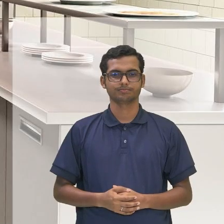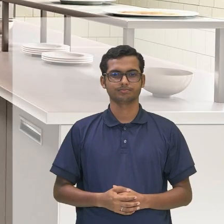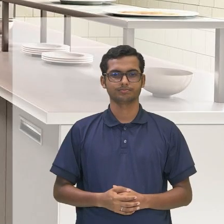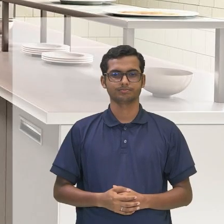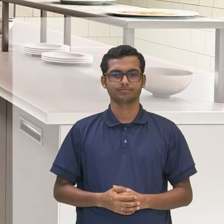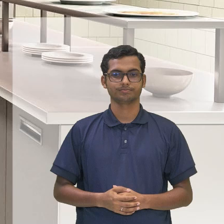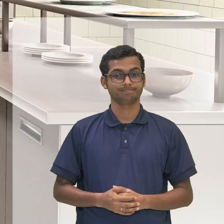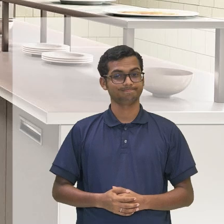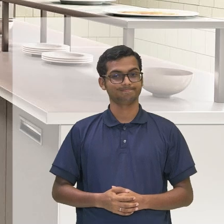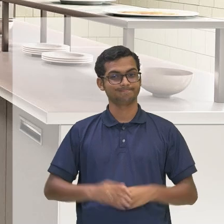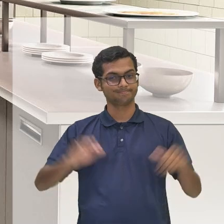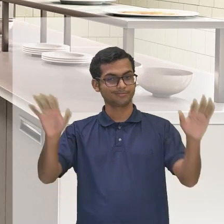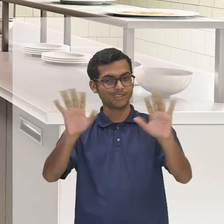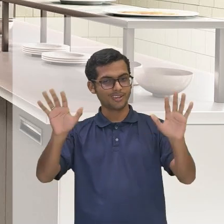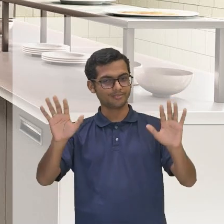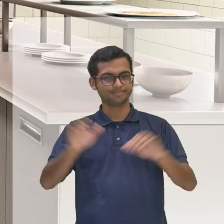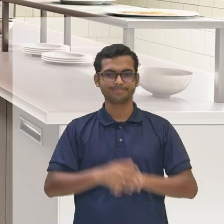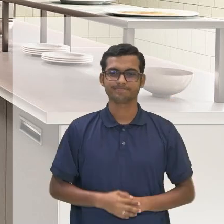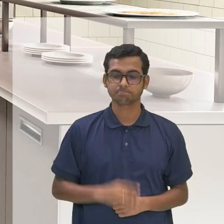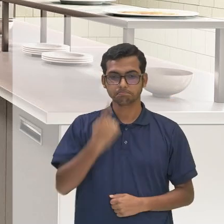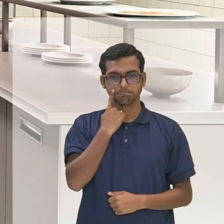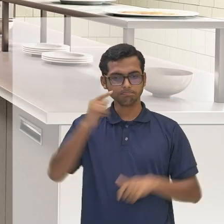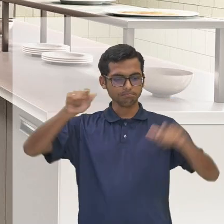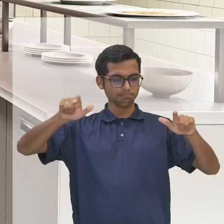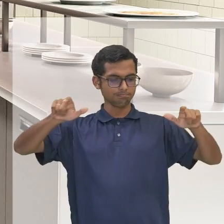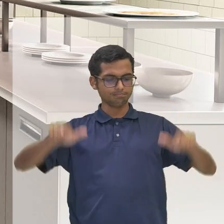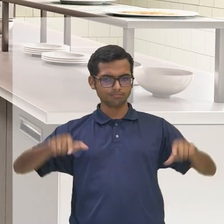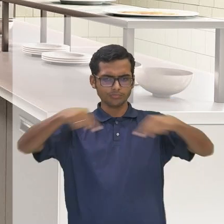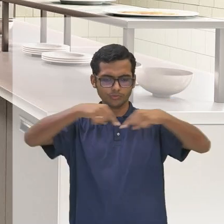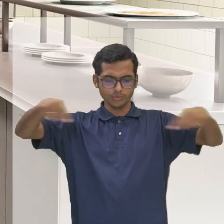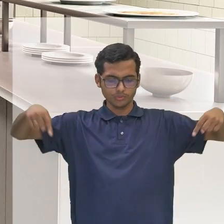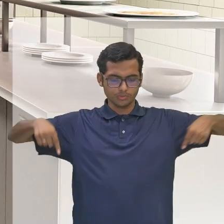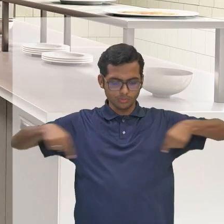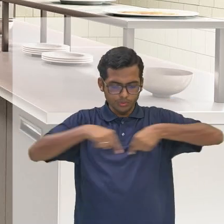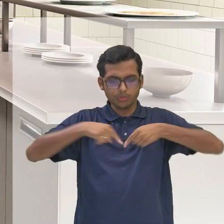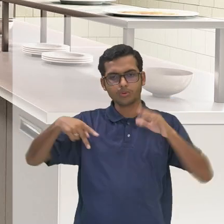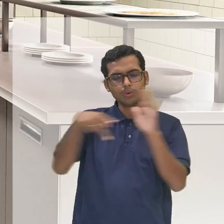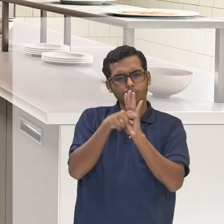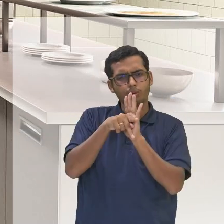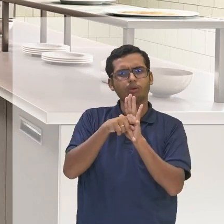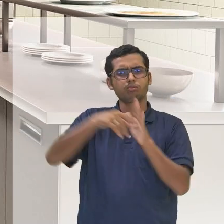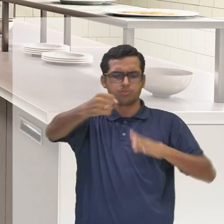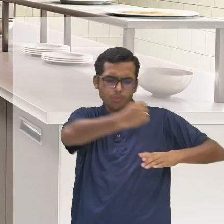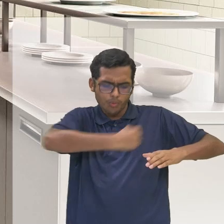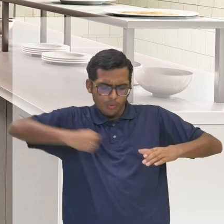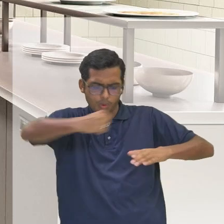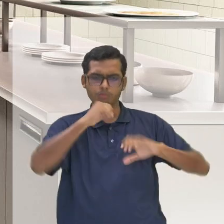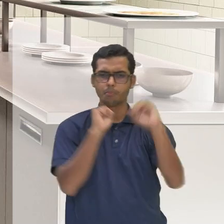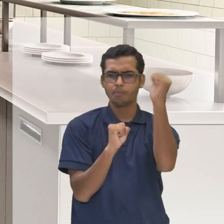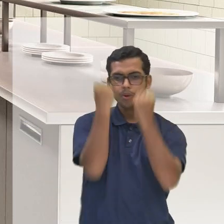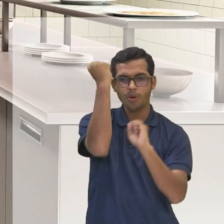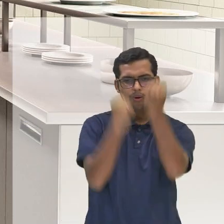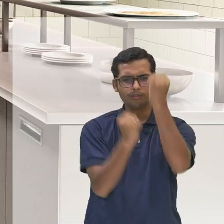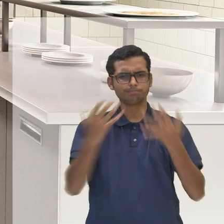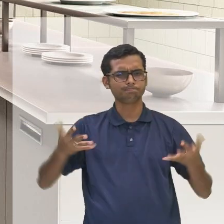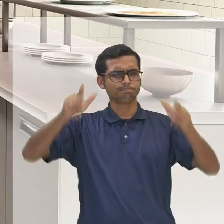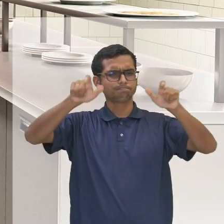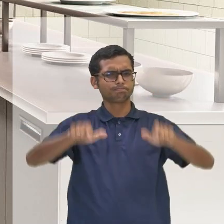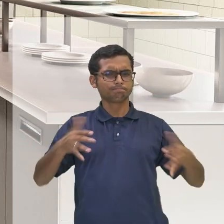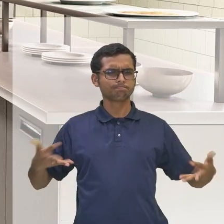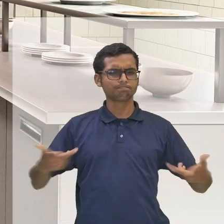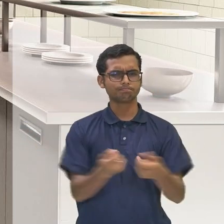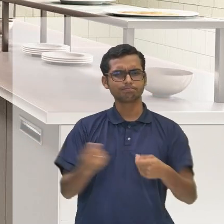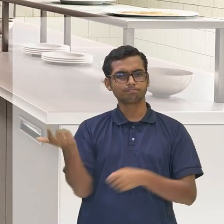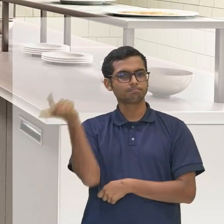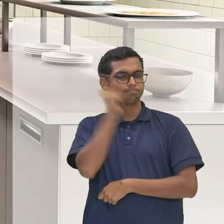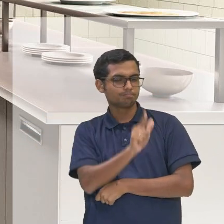Olá, olha aqui, estamos numa cozinha industrial, né? Um lugar maravilhoso aí para fazer